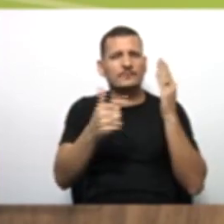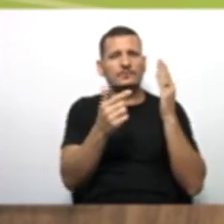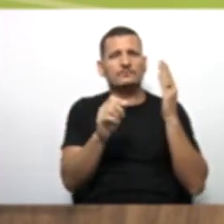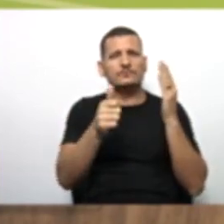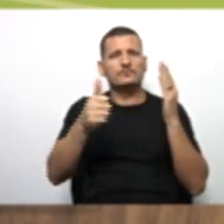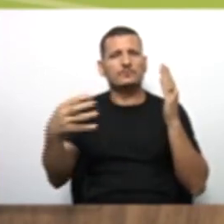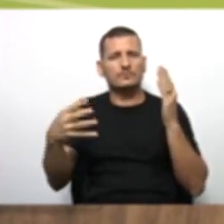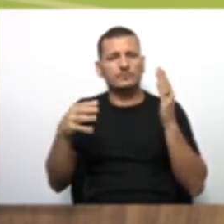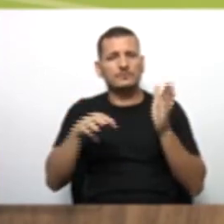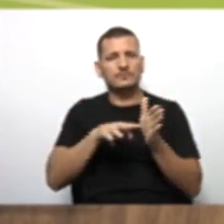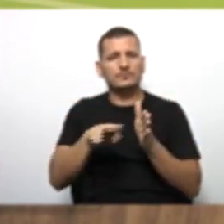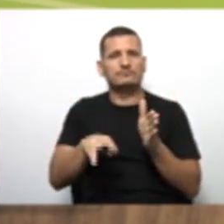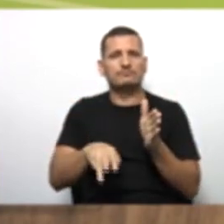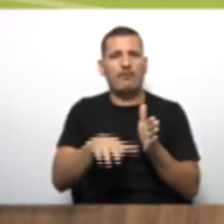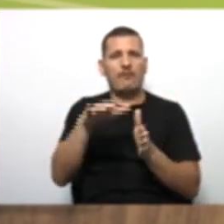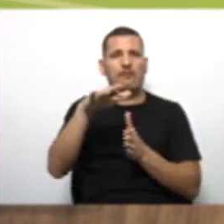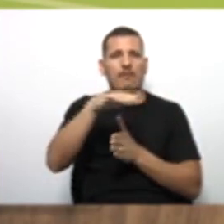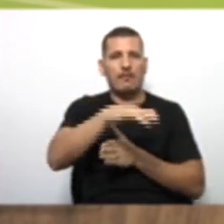onde ela